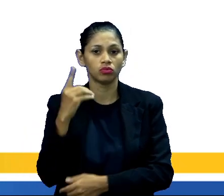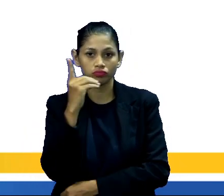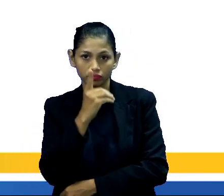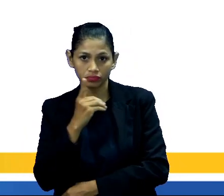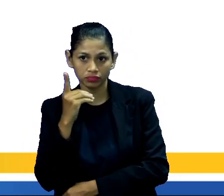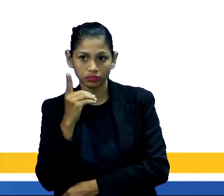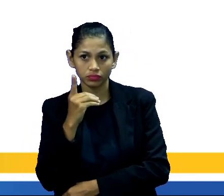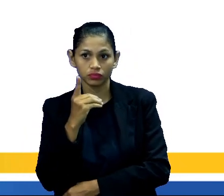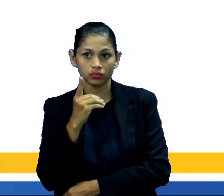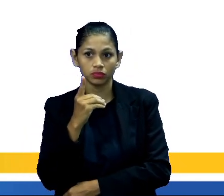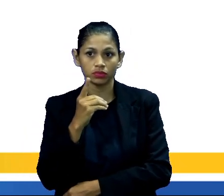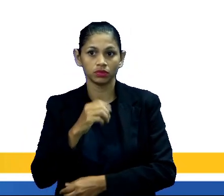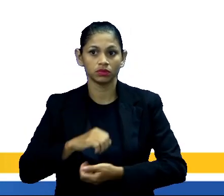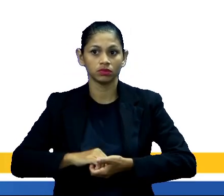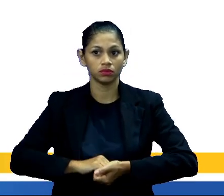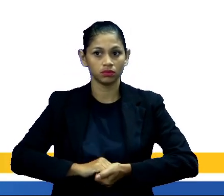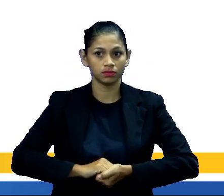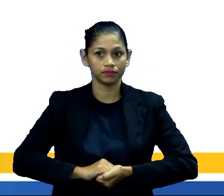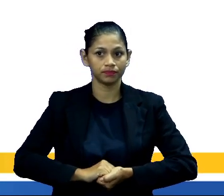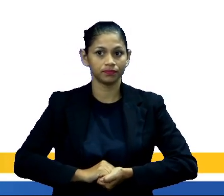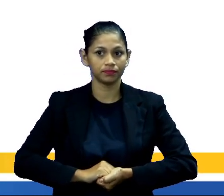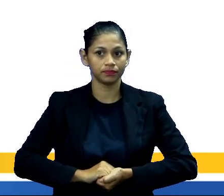segunda-feiras. Nós temos ali, né,